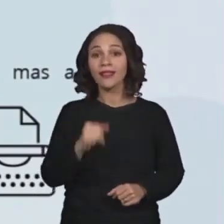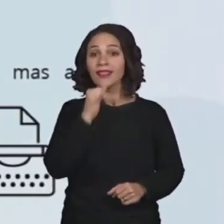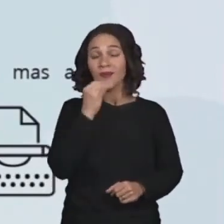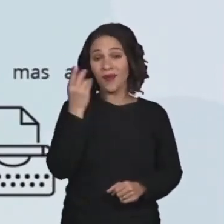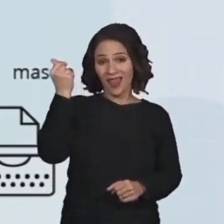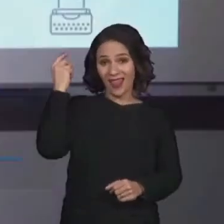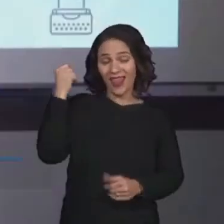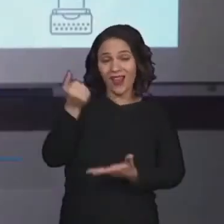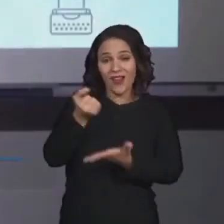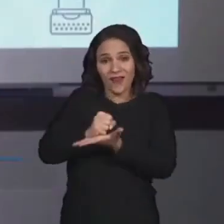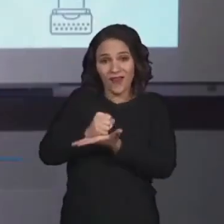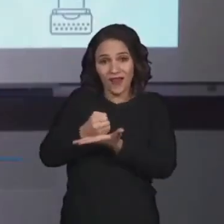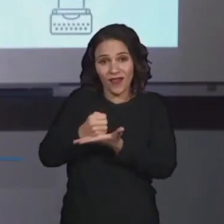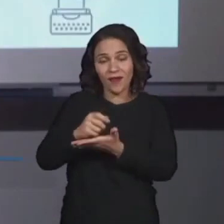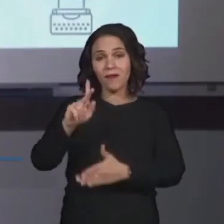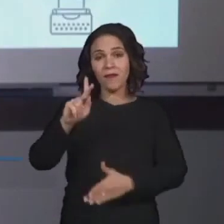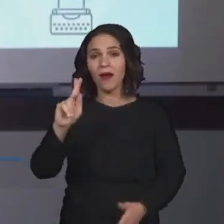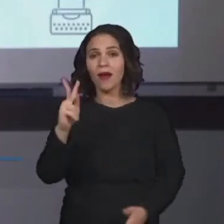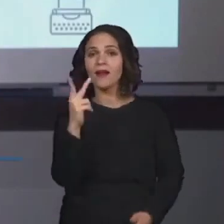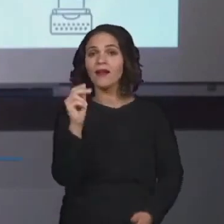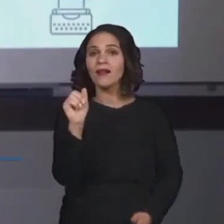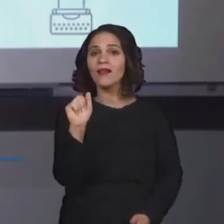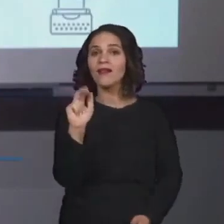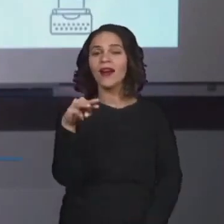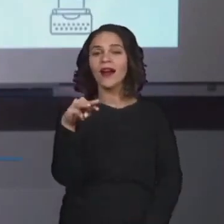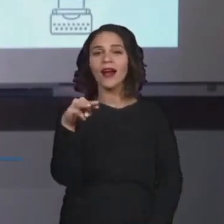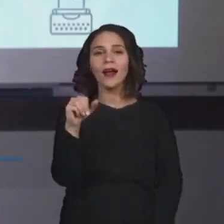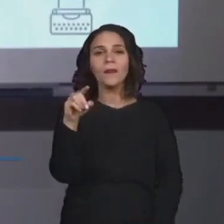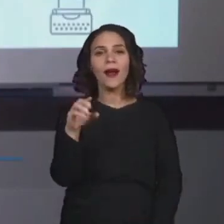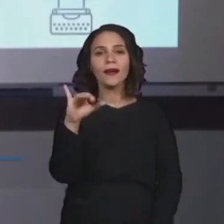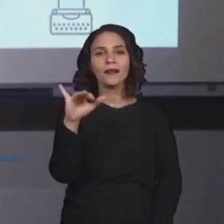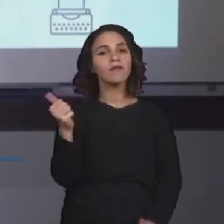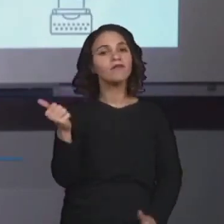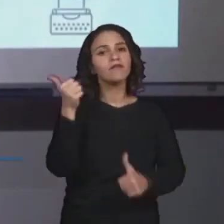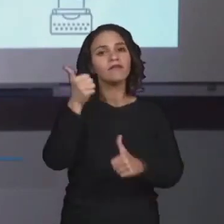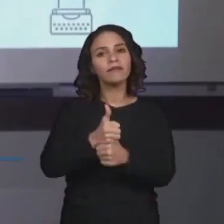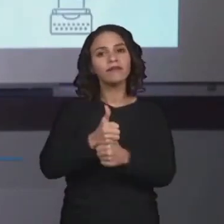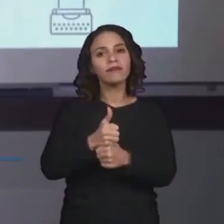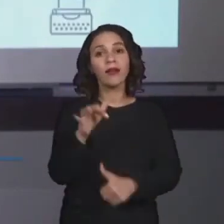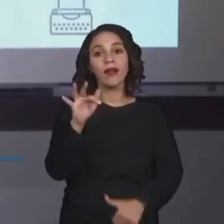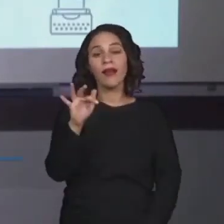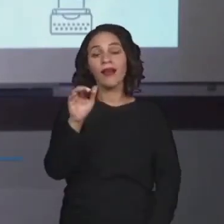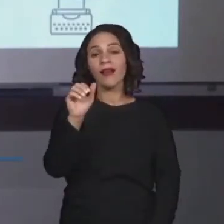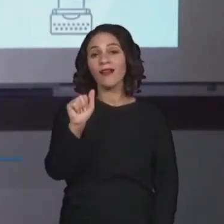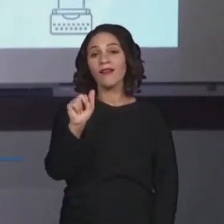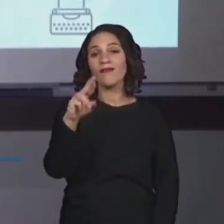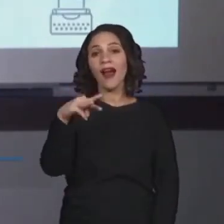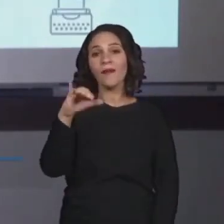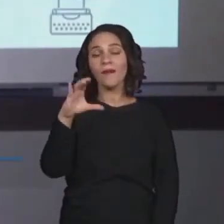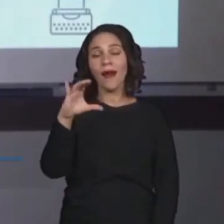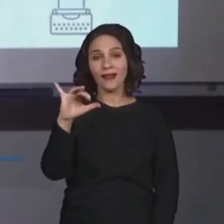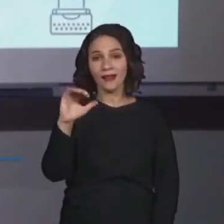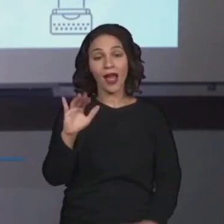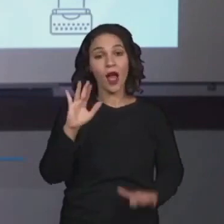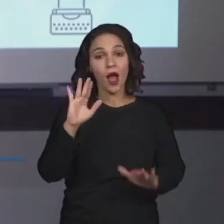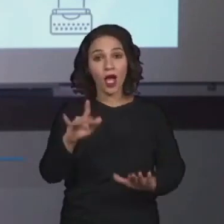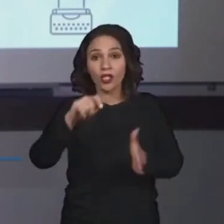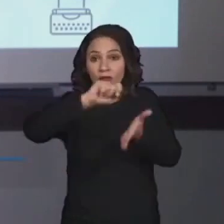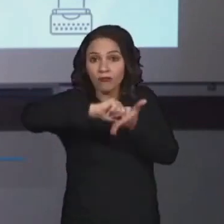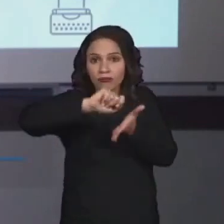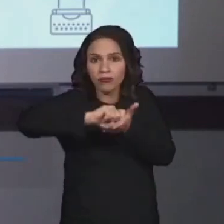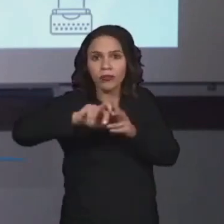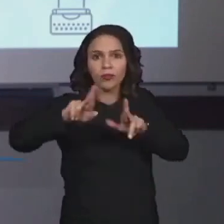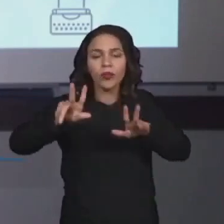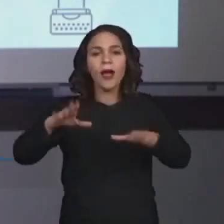com PH, hoje ela é escrita com F. Percebam aí, mudou apenas a escrita, mas o